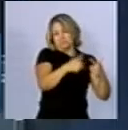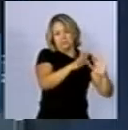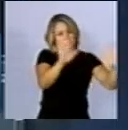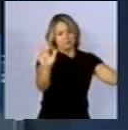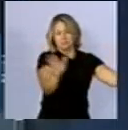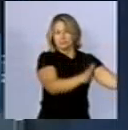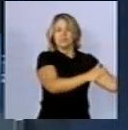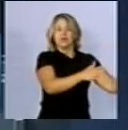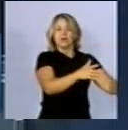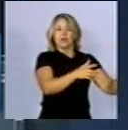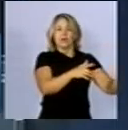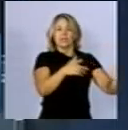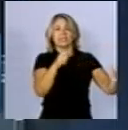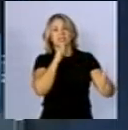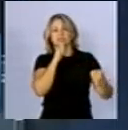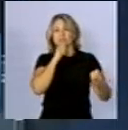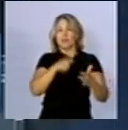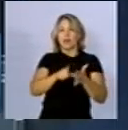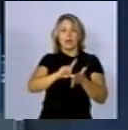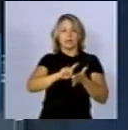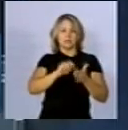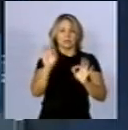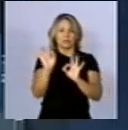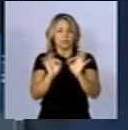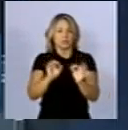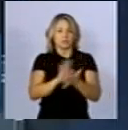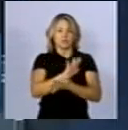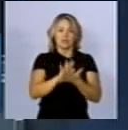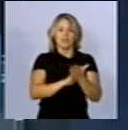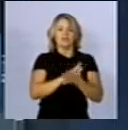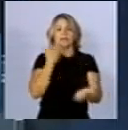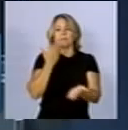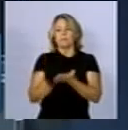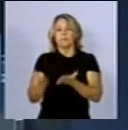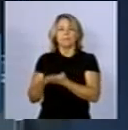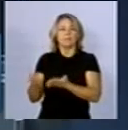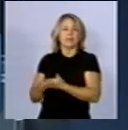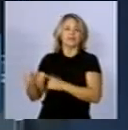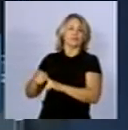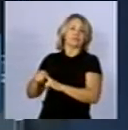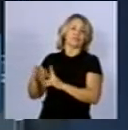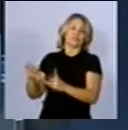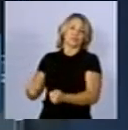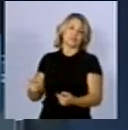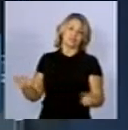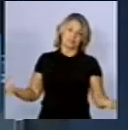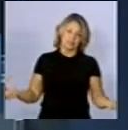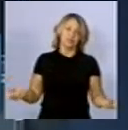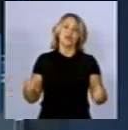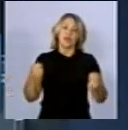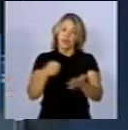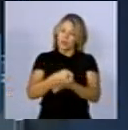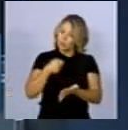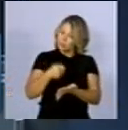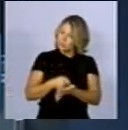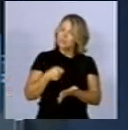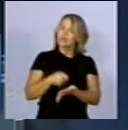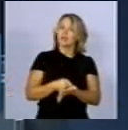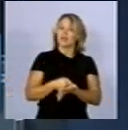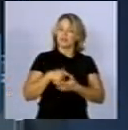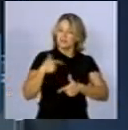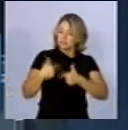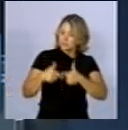seja um desligamento programado, ela quase que perde a receita do mês inteiro. Então, ela é obrigada a dar um desempenho